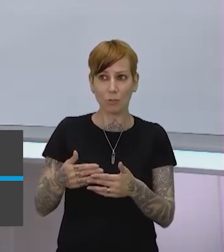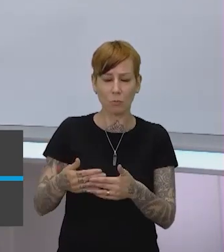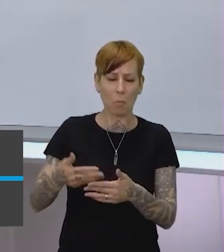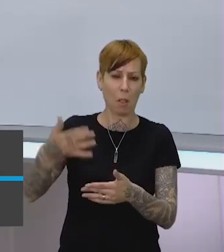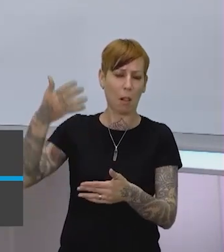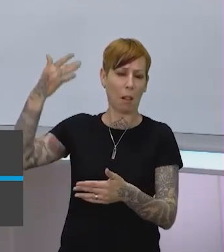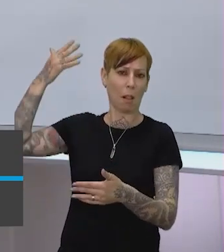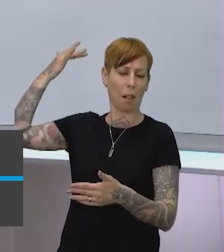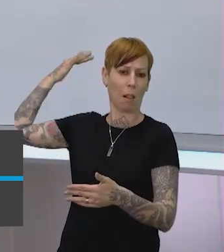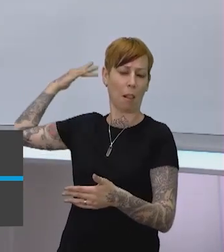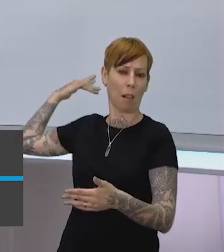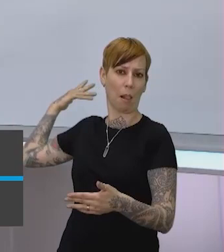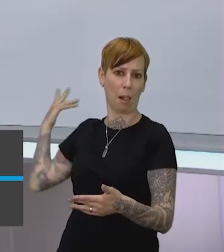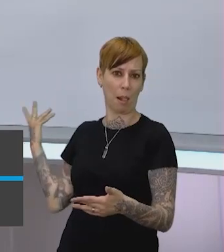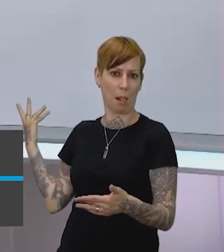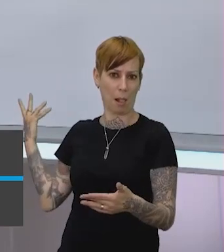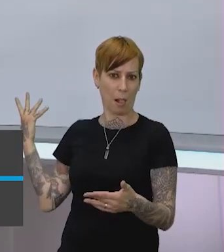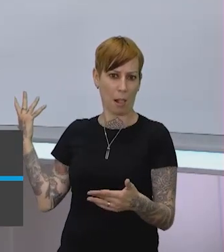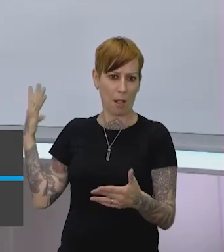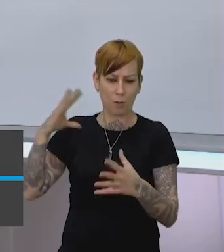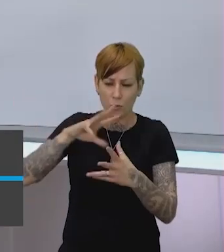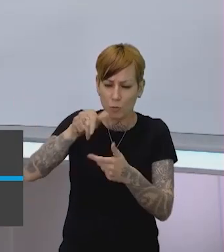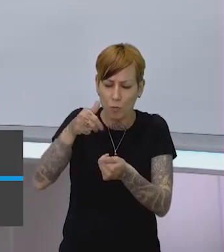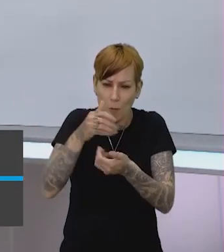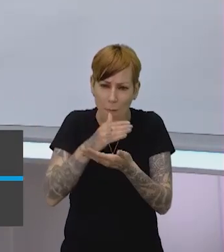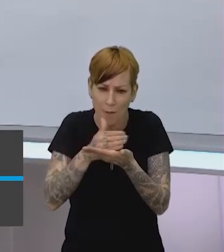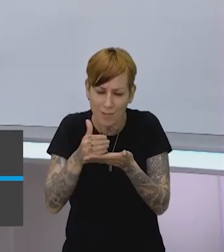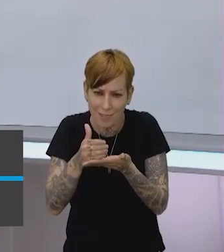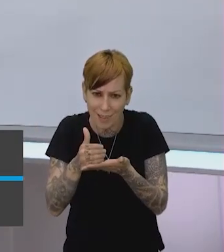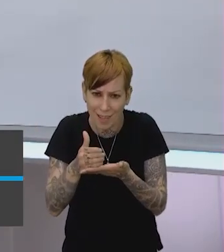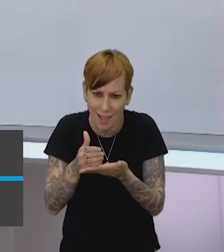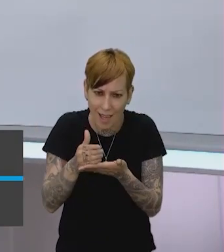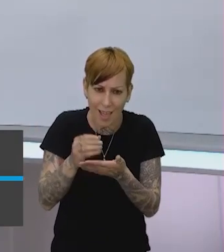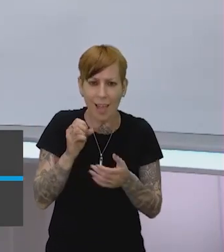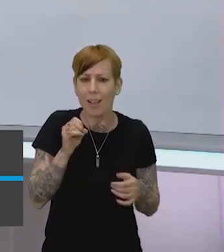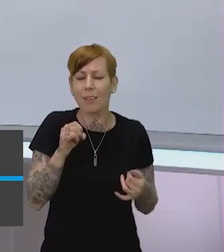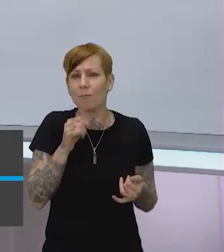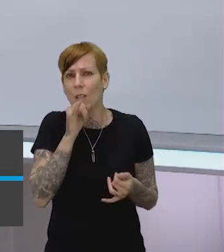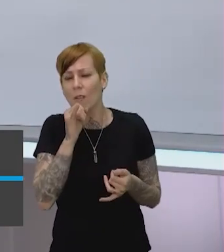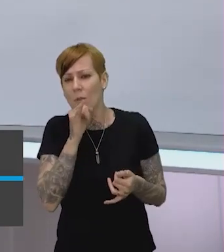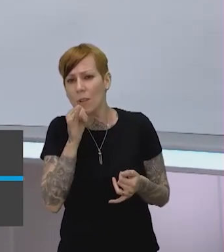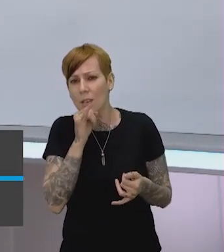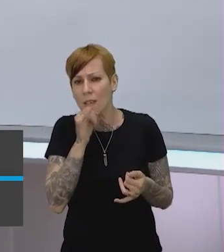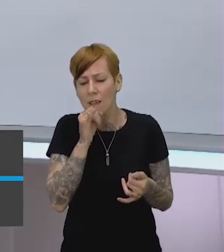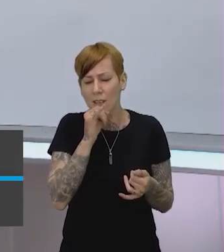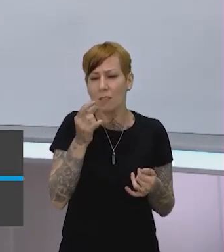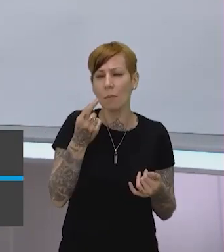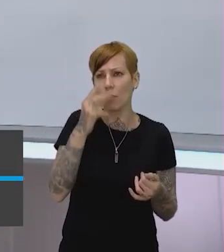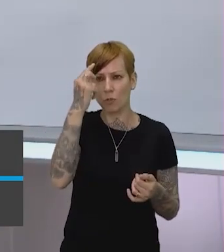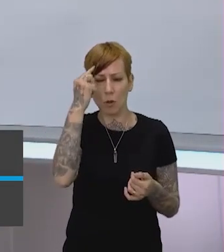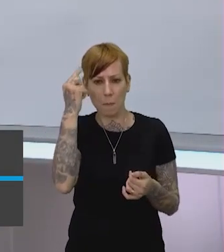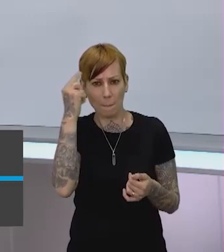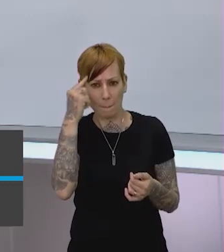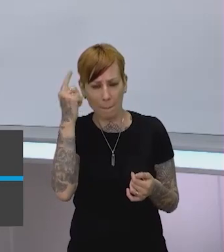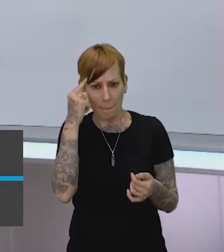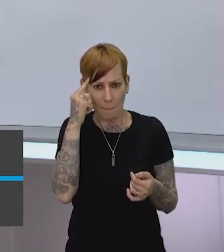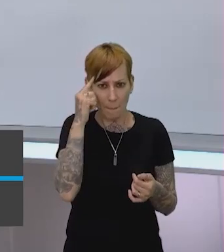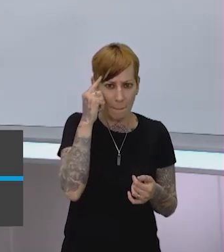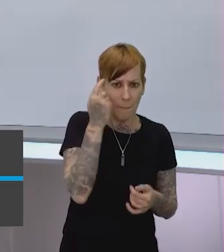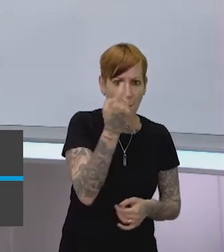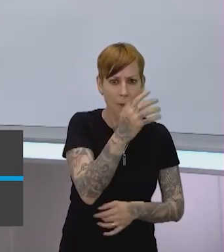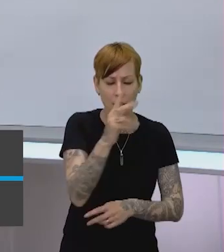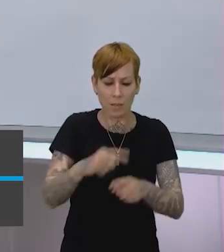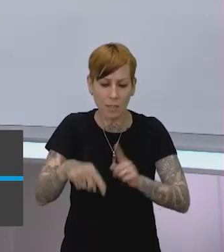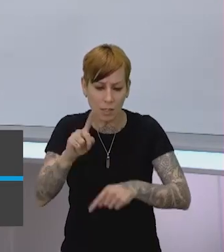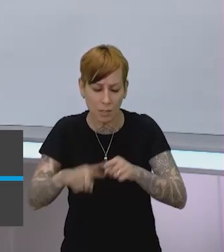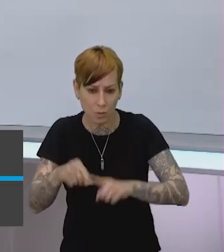né? Então, isso é um dualismo, como se as nossas ações, o nosso pensamento não tivesse nada a ver com os objetos, com as